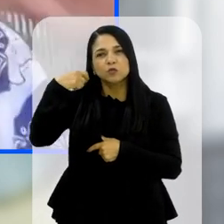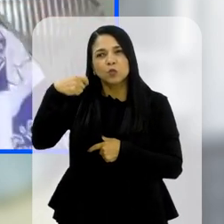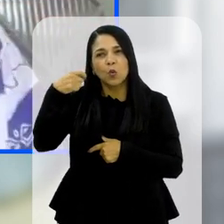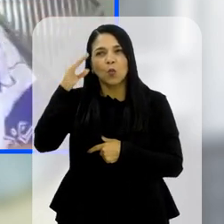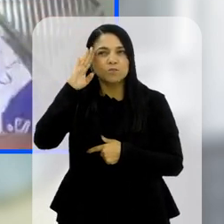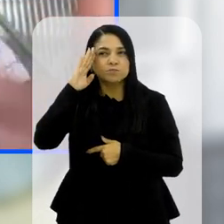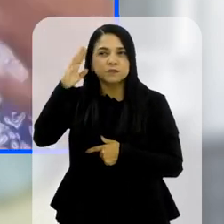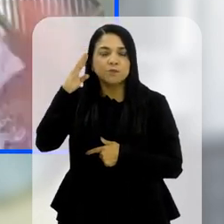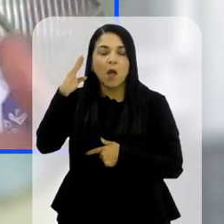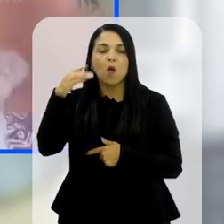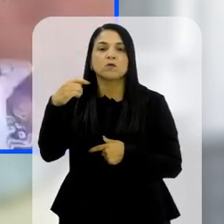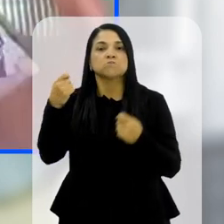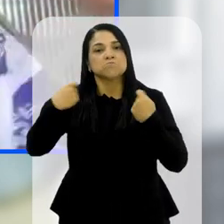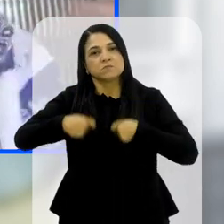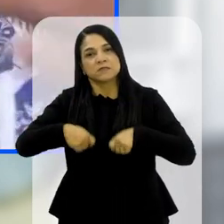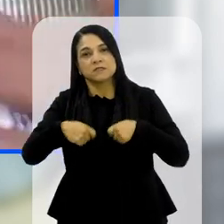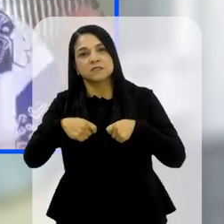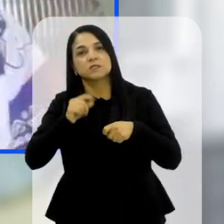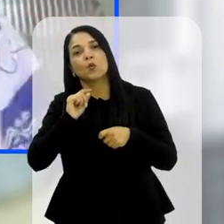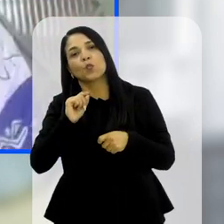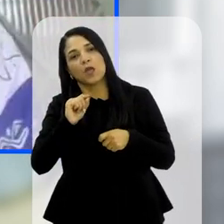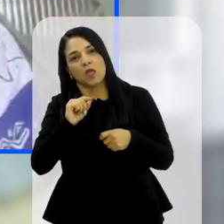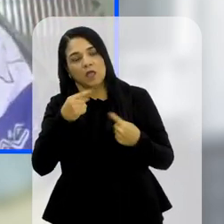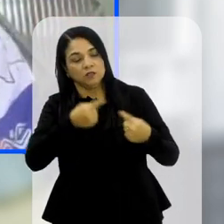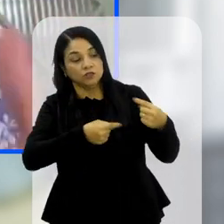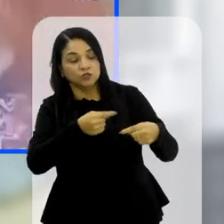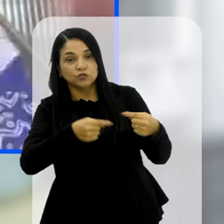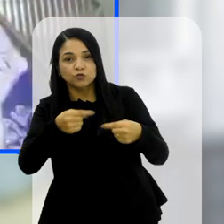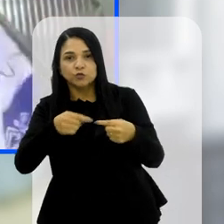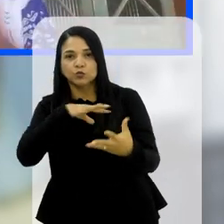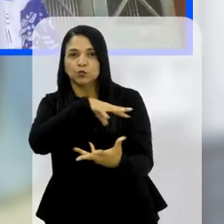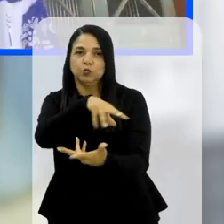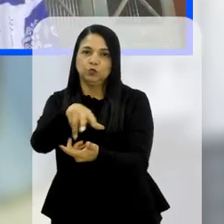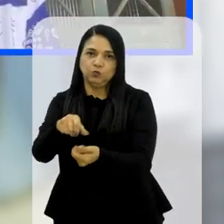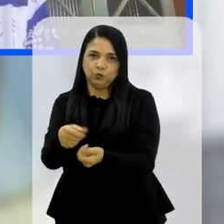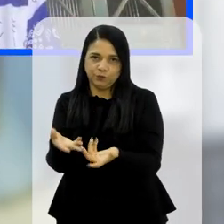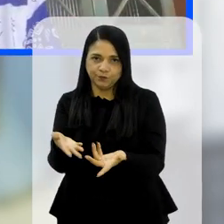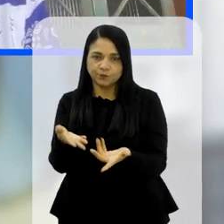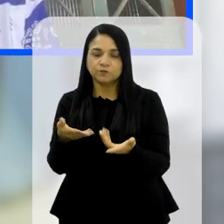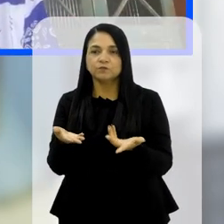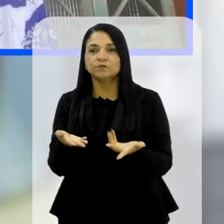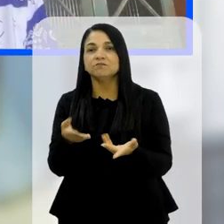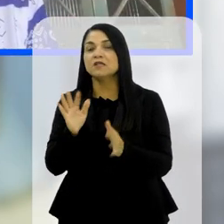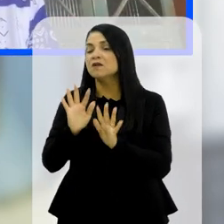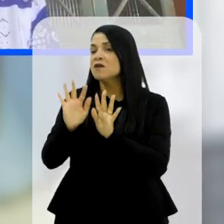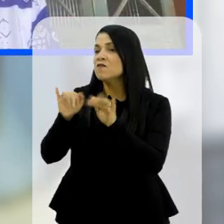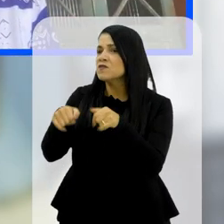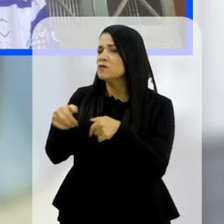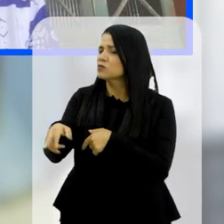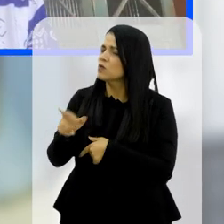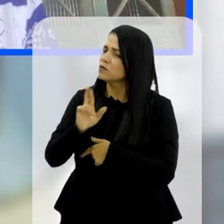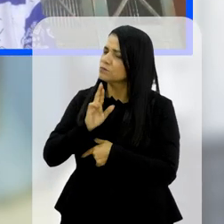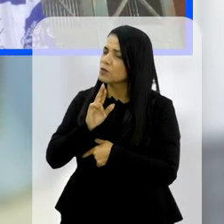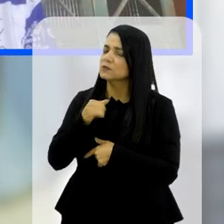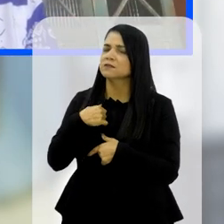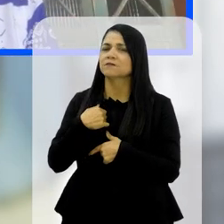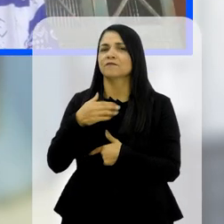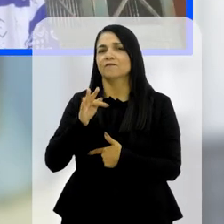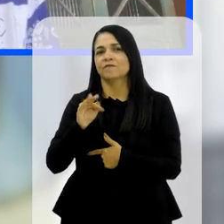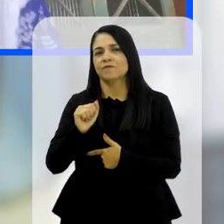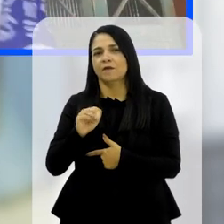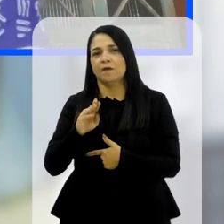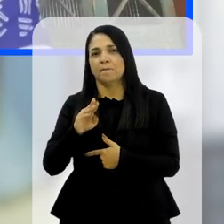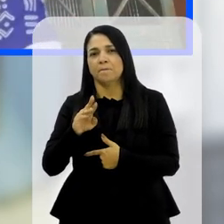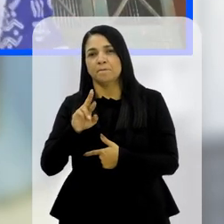ator de ponta, como a gente acha que tem que ser hoje para estar discutindo com o mundo? Pegando o final dessa sua